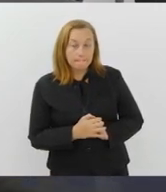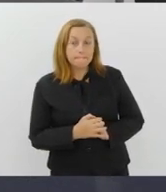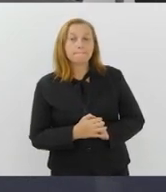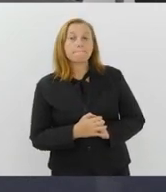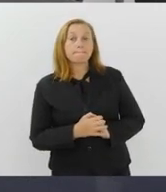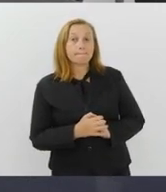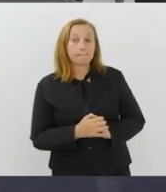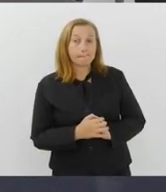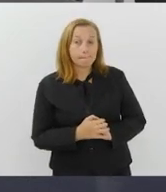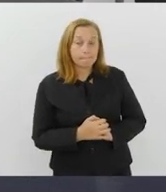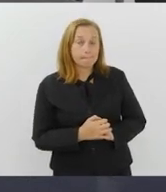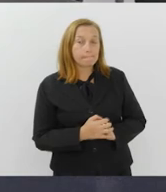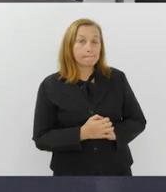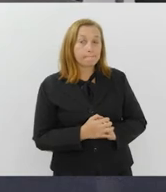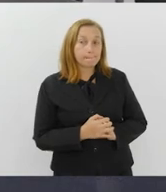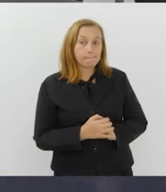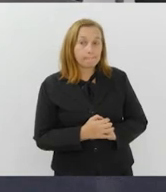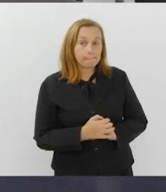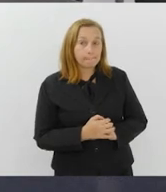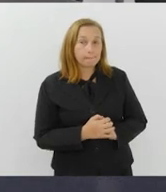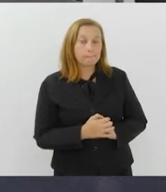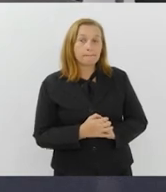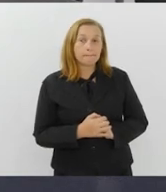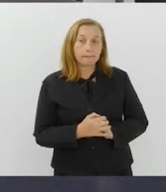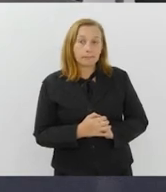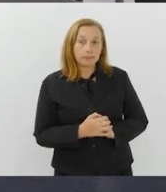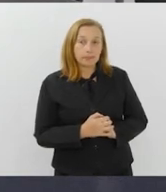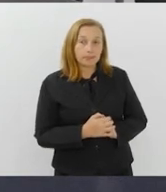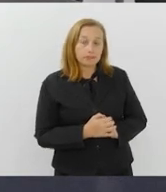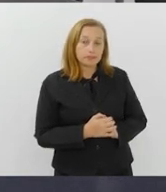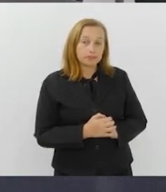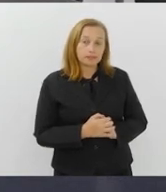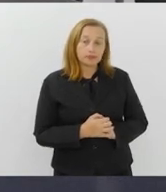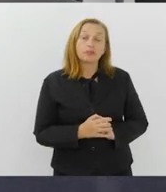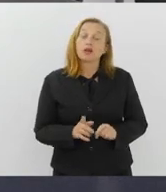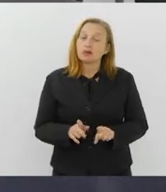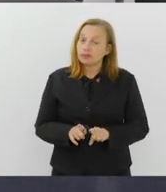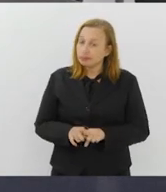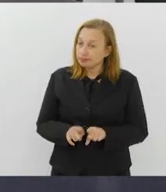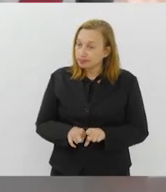Deixa eu só terminar isso aqui. Aí a gente faz. Tá. Também.